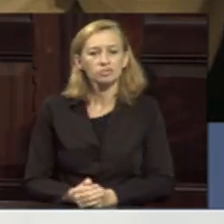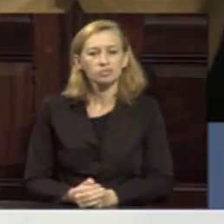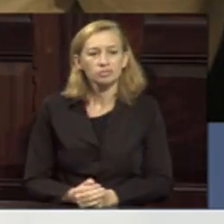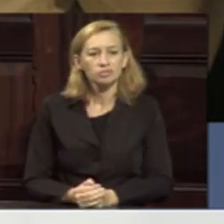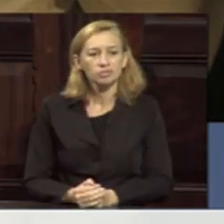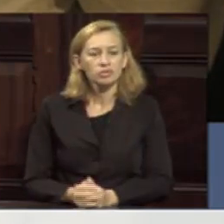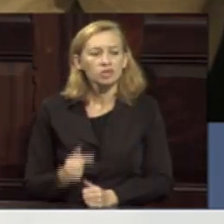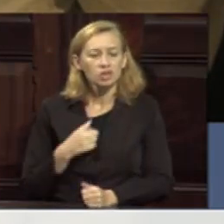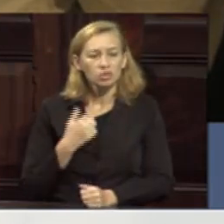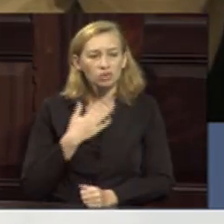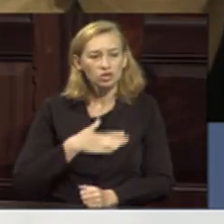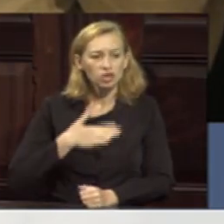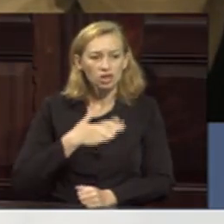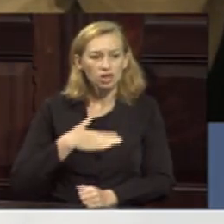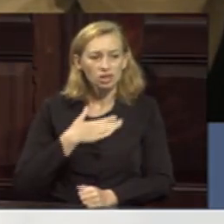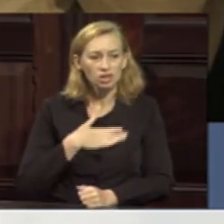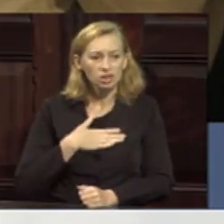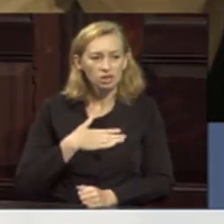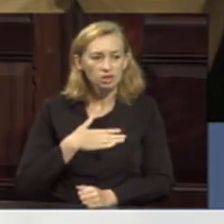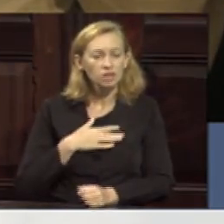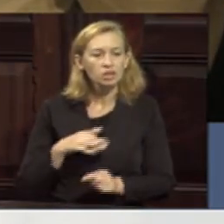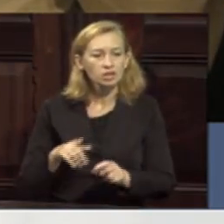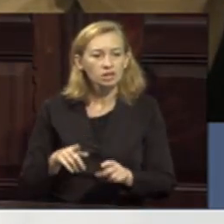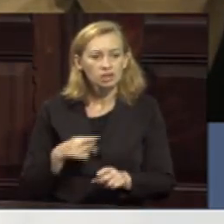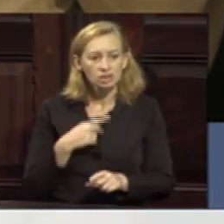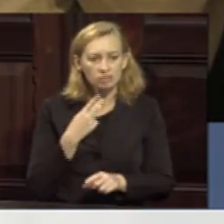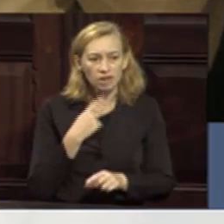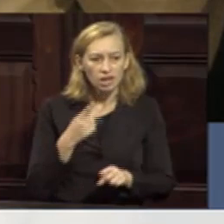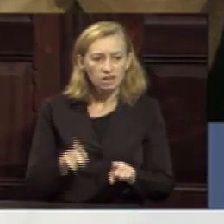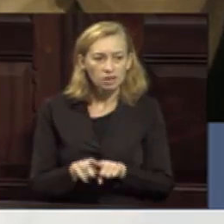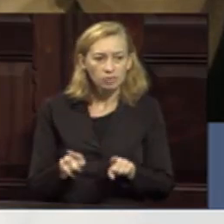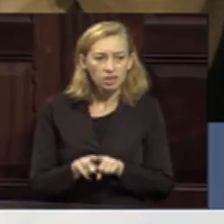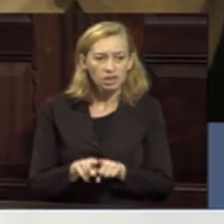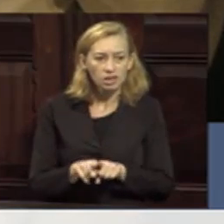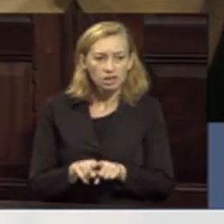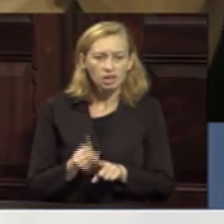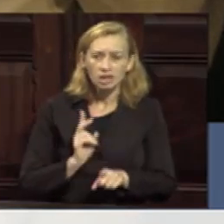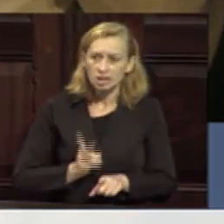E eu gostaria de propor aqui também, que a cada sessão aqui,